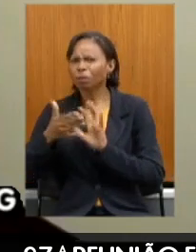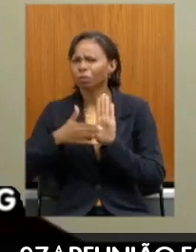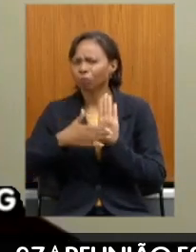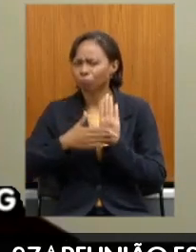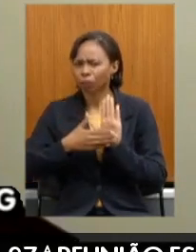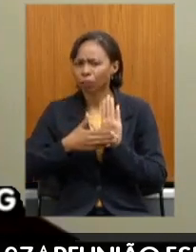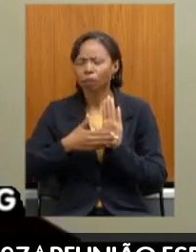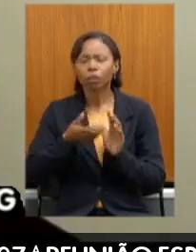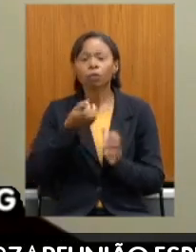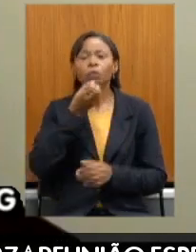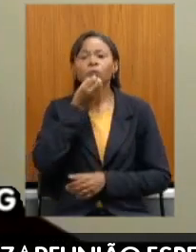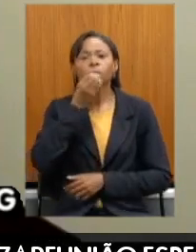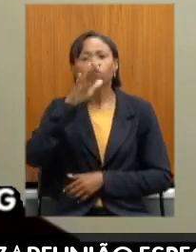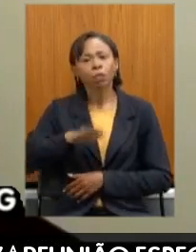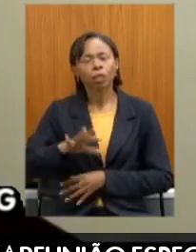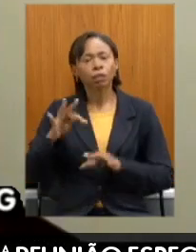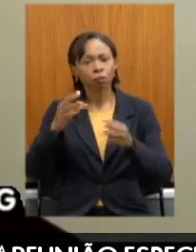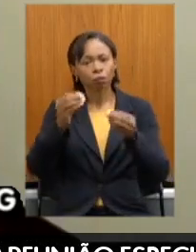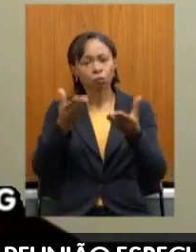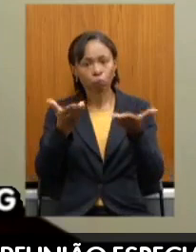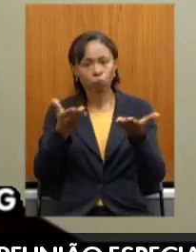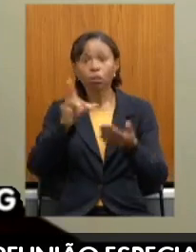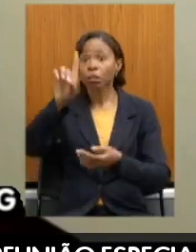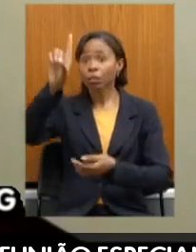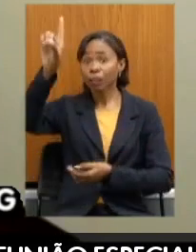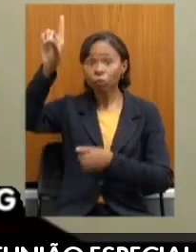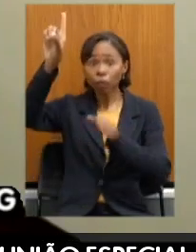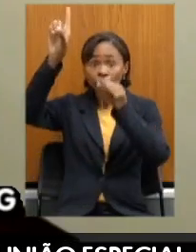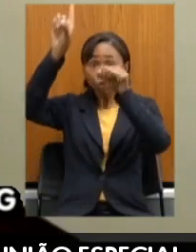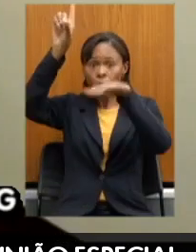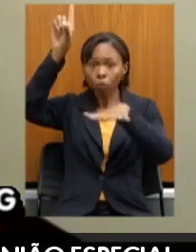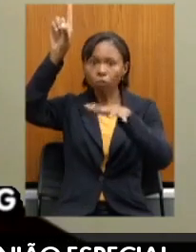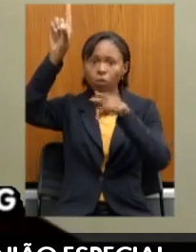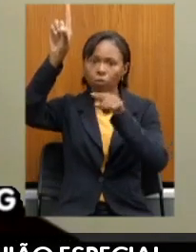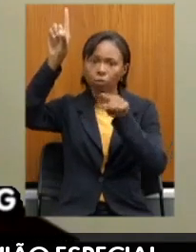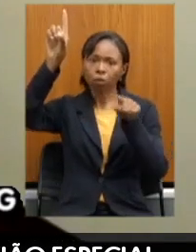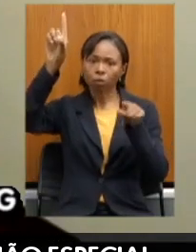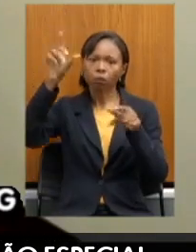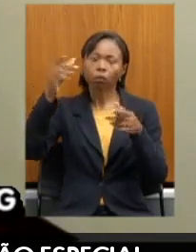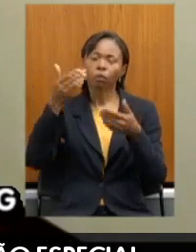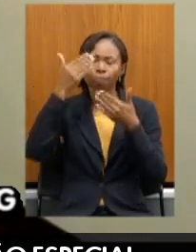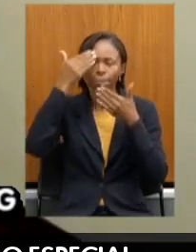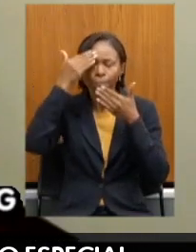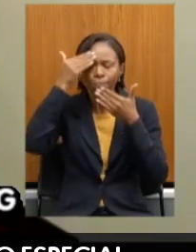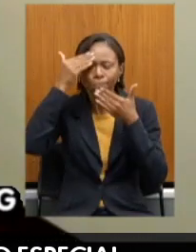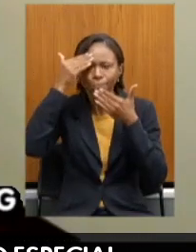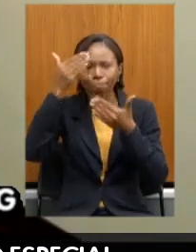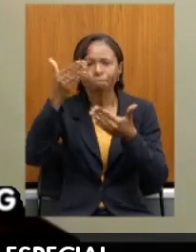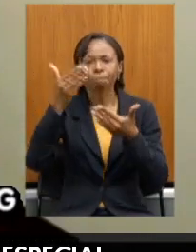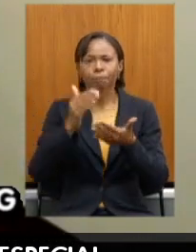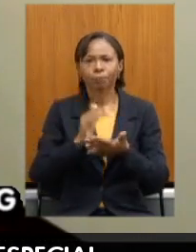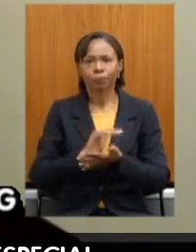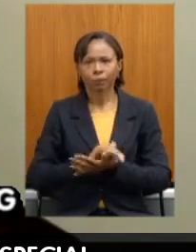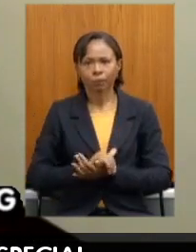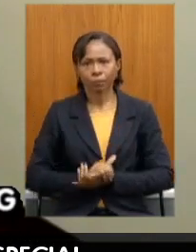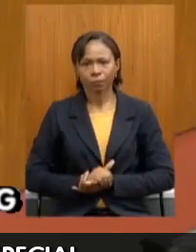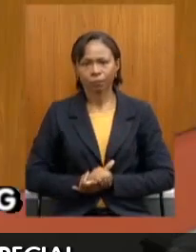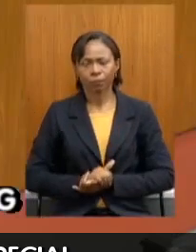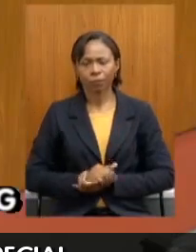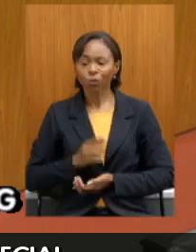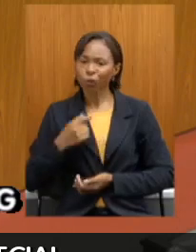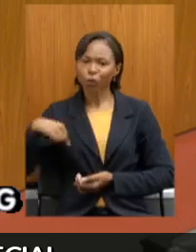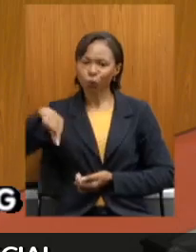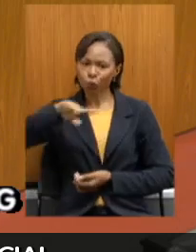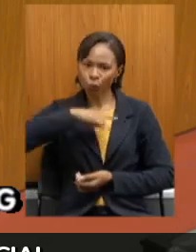Boa tarde a todos e que Deus os ilumine. Muito obrigado. Nós que